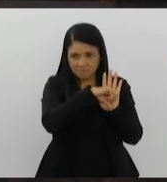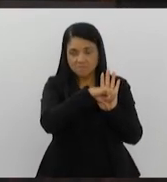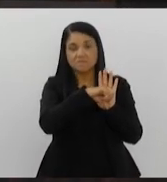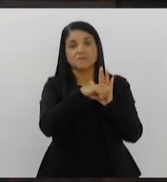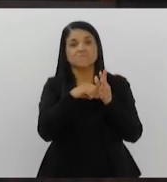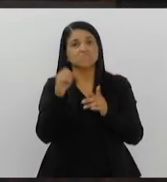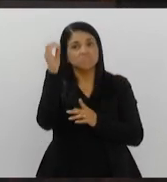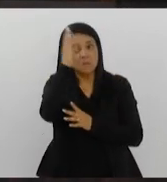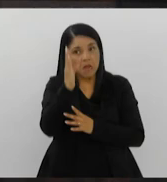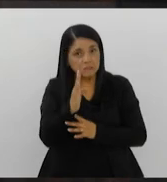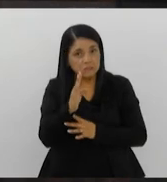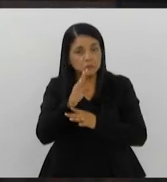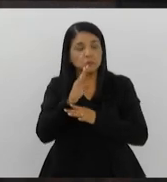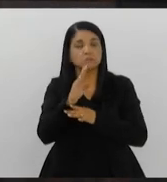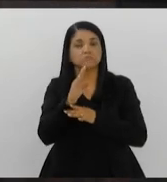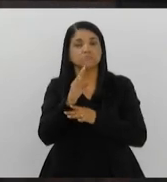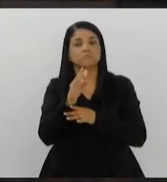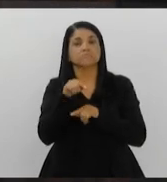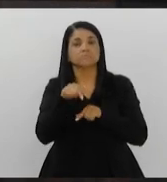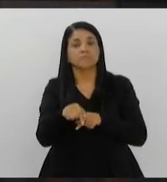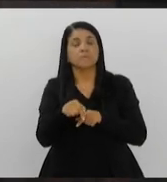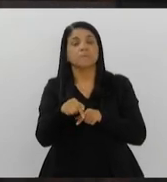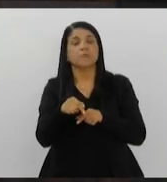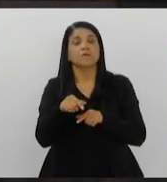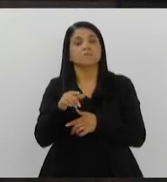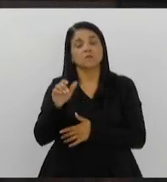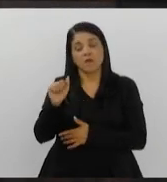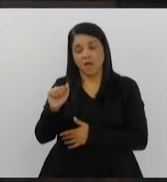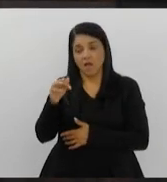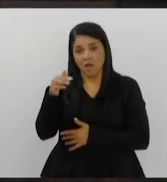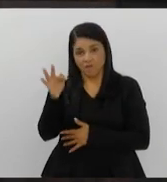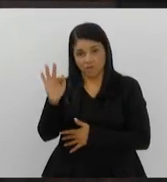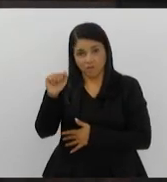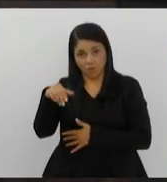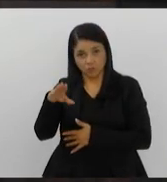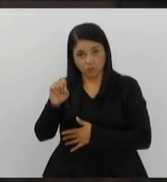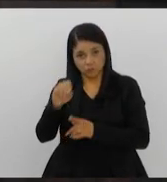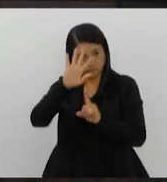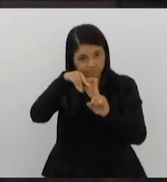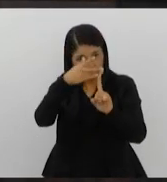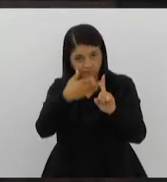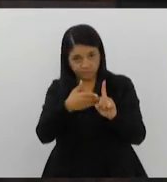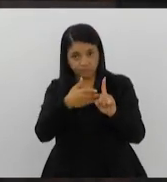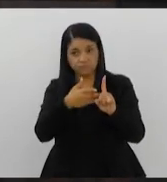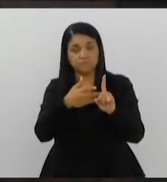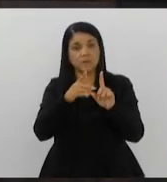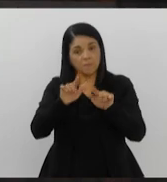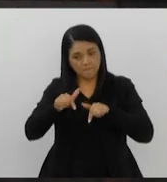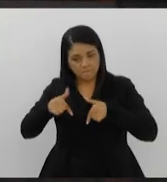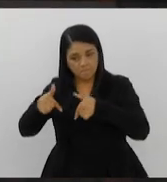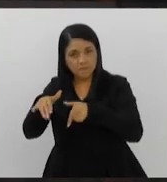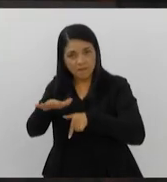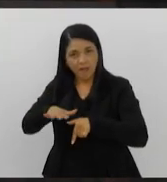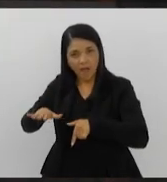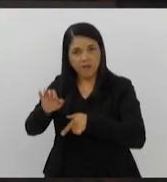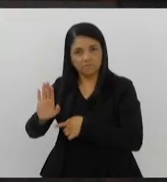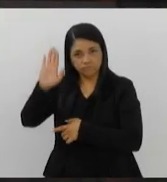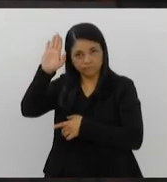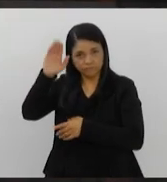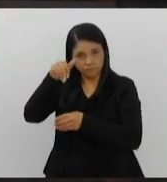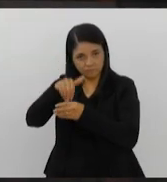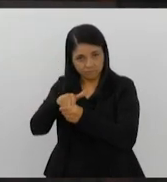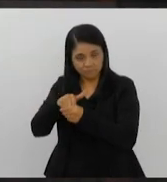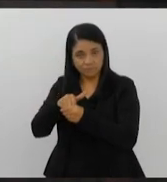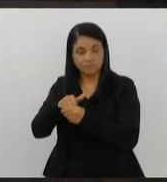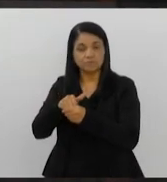Nacional nos últimos anos o Dr Afonso Henrique destre também milita com maestria na área eleitoral no âmbito